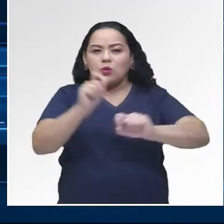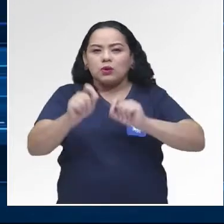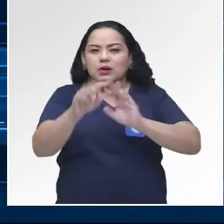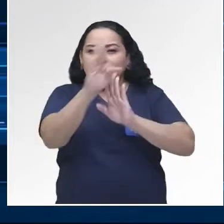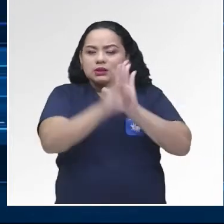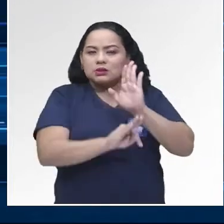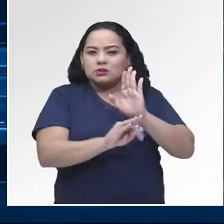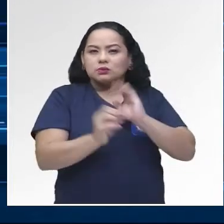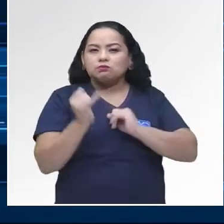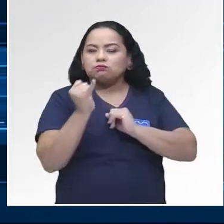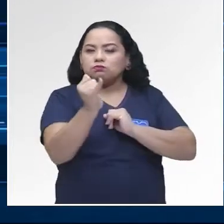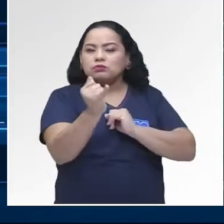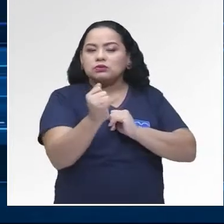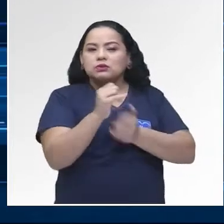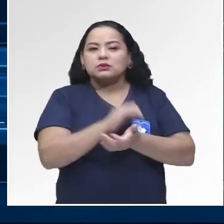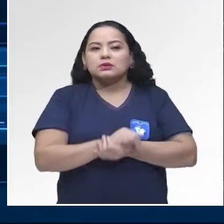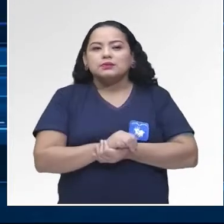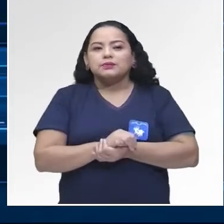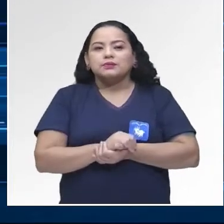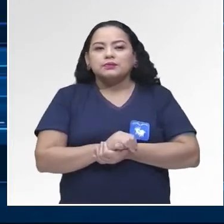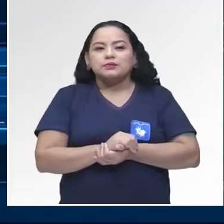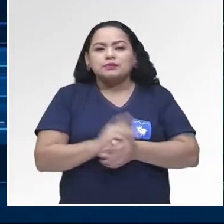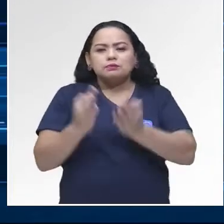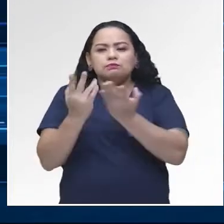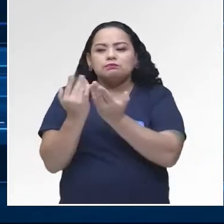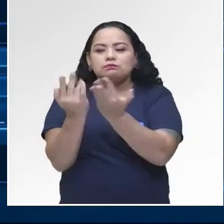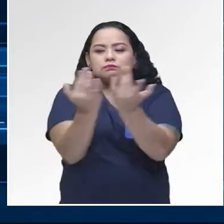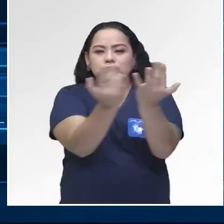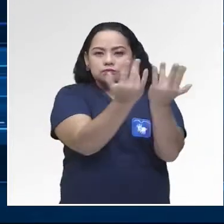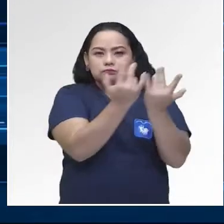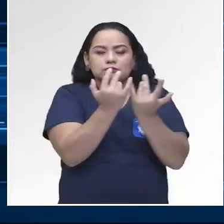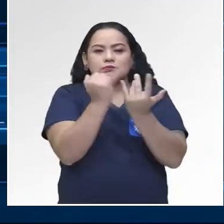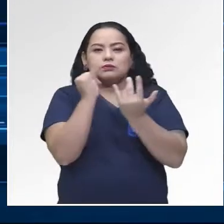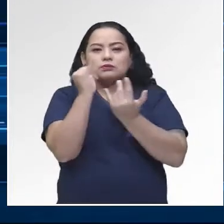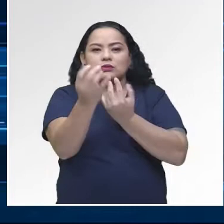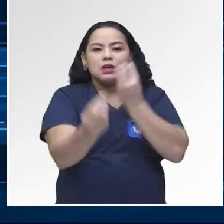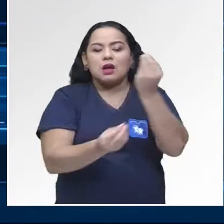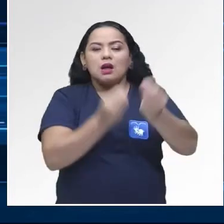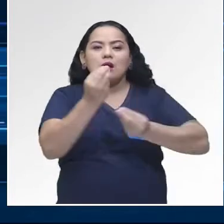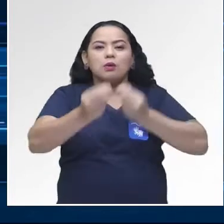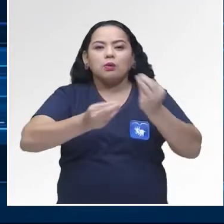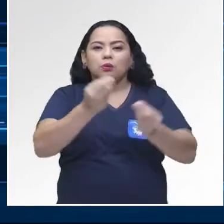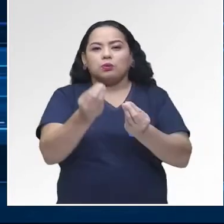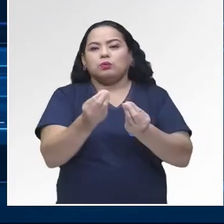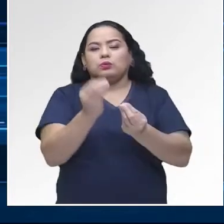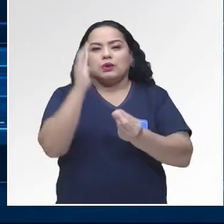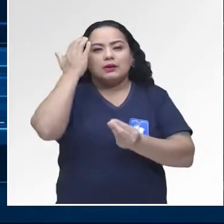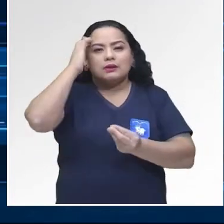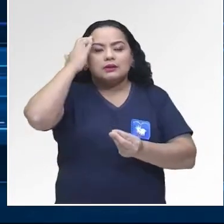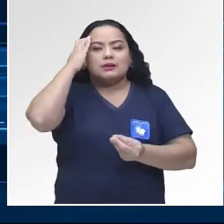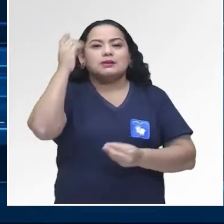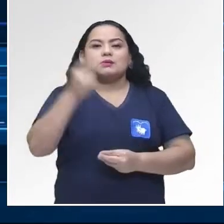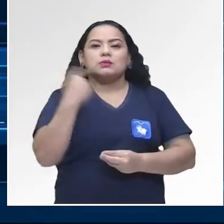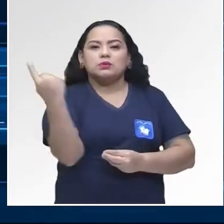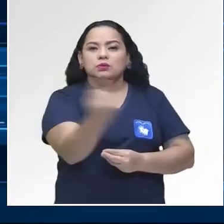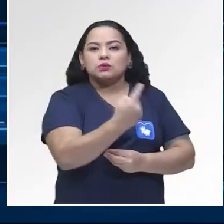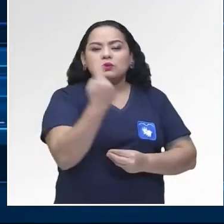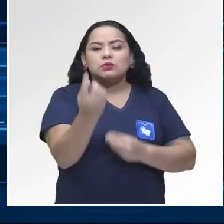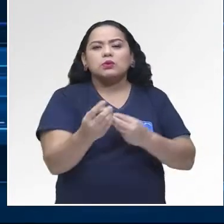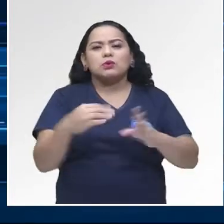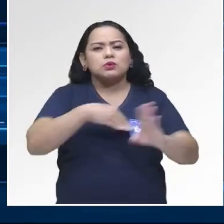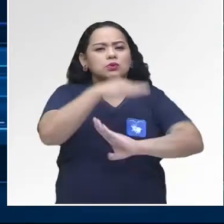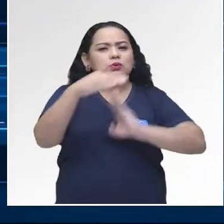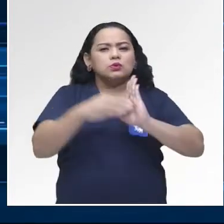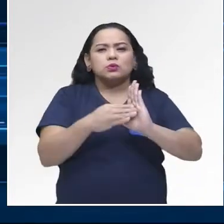texto? Diz que o senso comum é uma forma como nós compreendemos todas